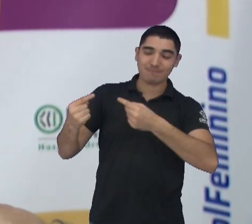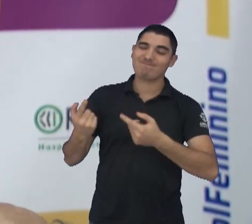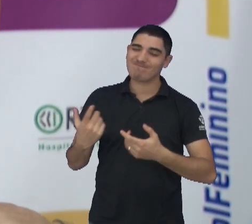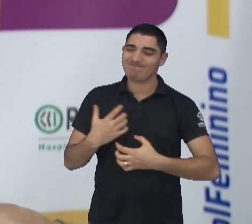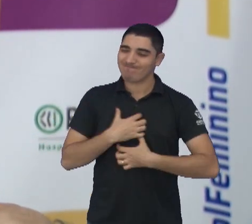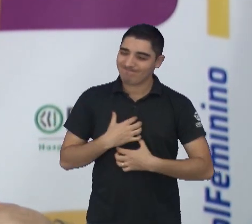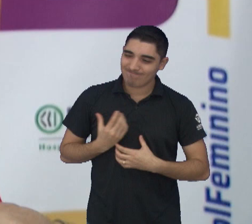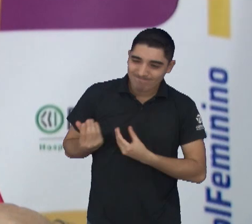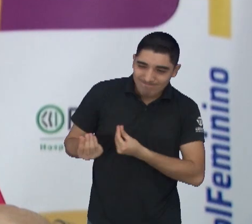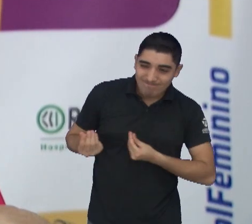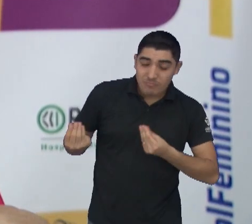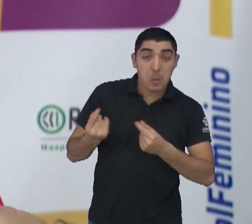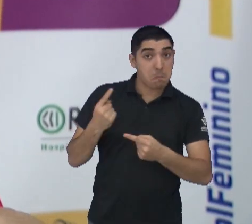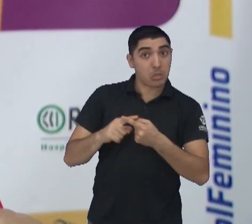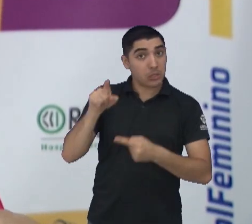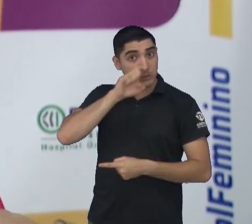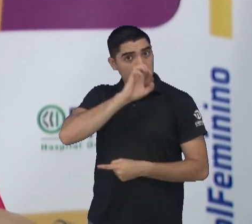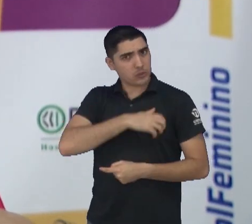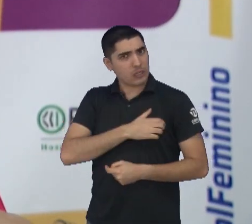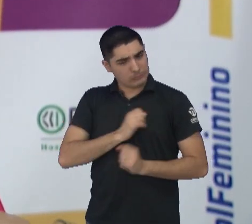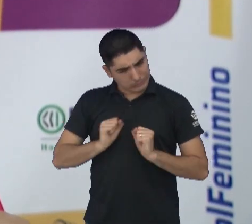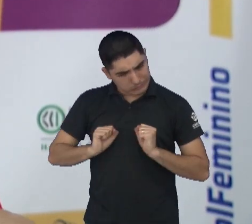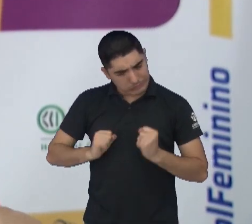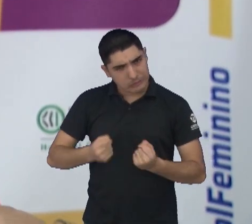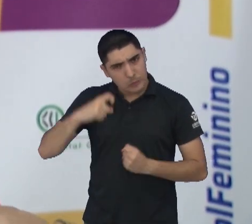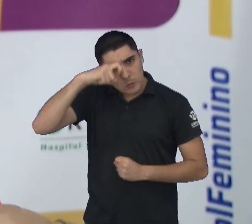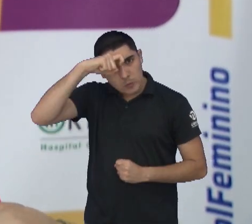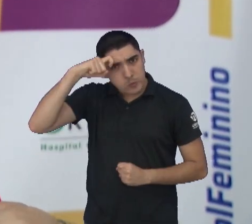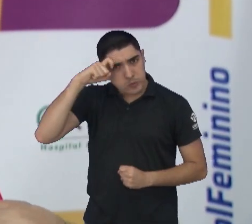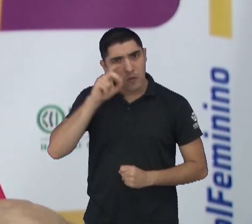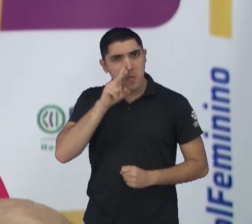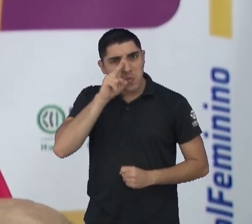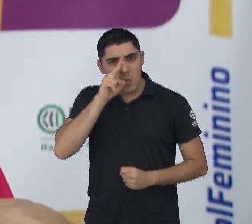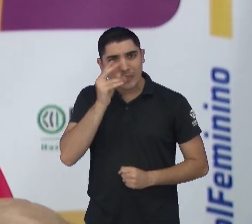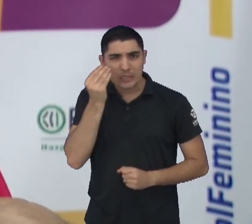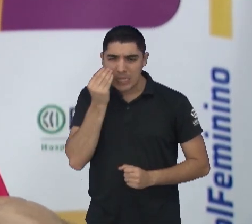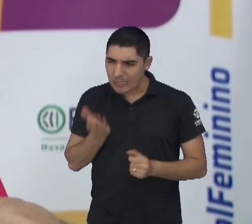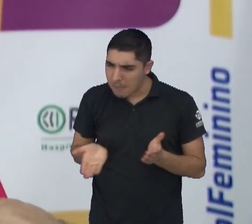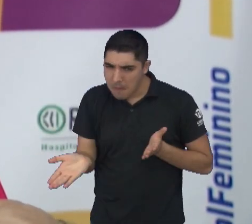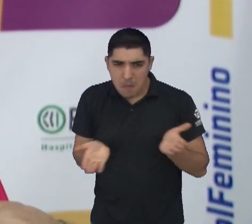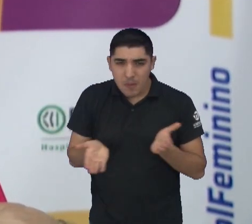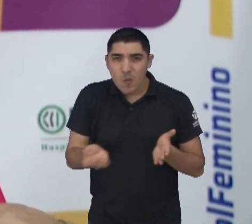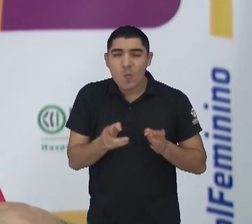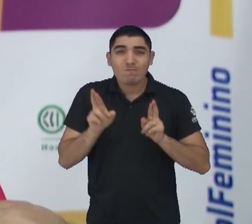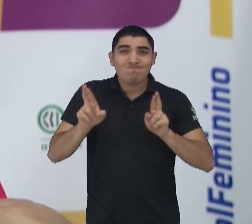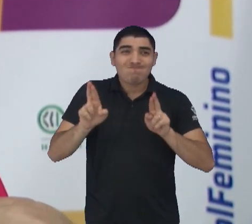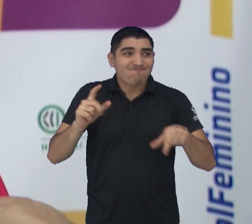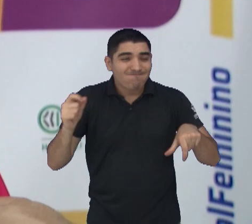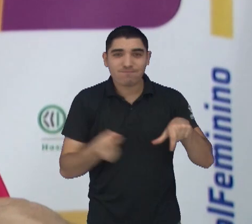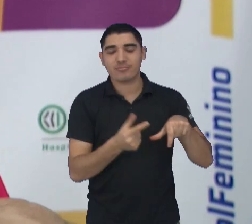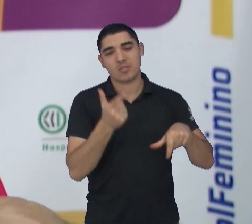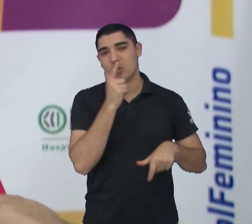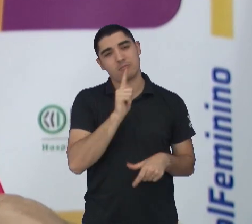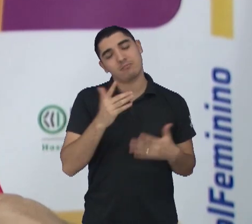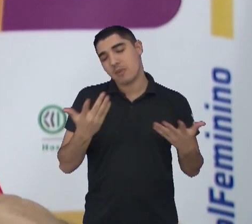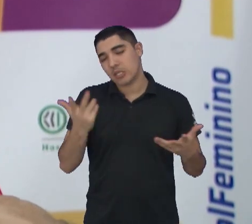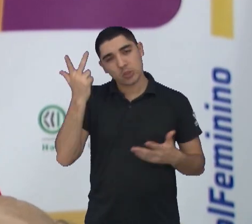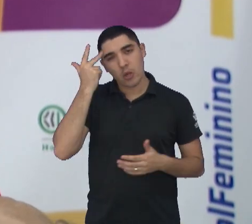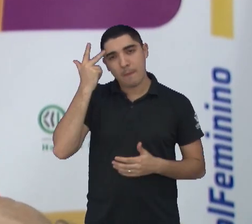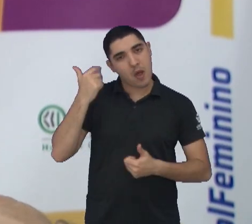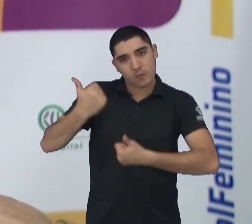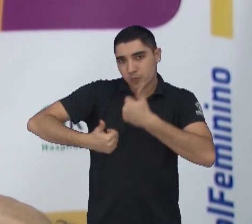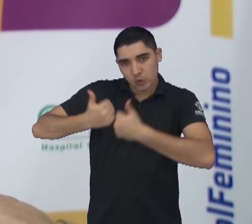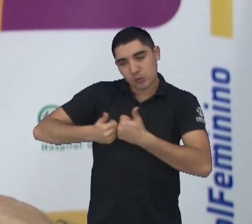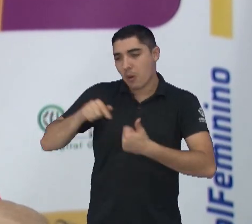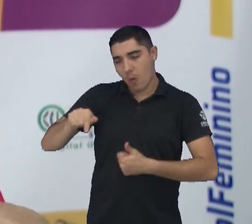sentimento por tudo que elas doaram dentro de campo, né? Estava naquela expectativa que o gol saísse. Mas assim, jogo de futebol é dessa forma,